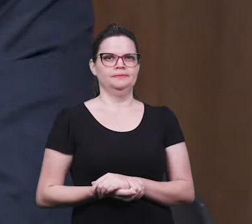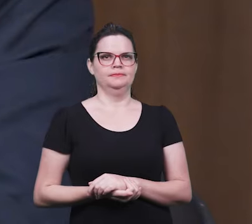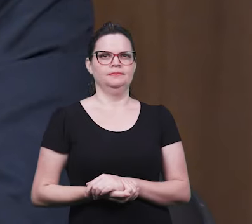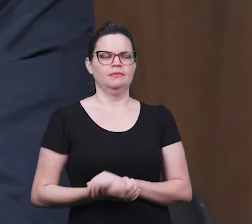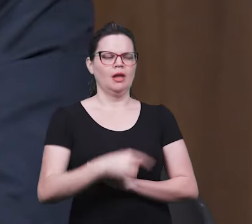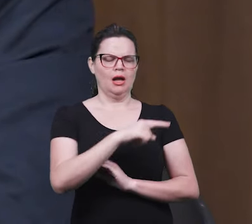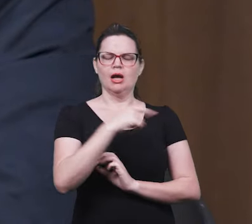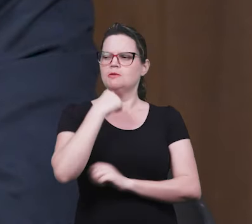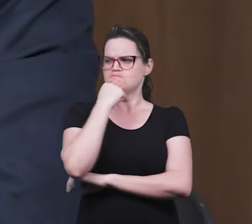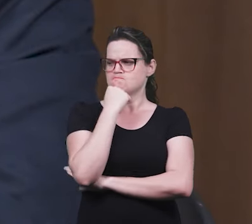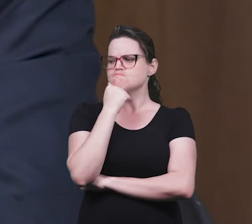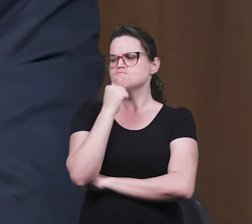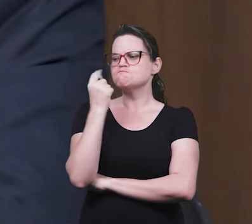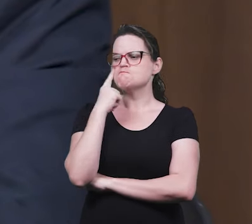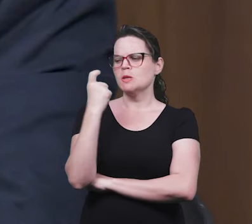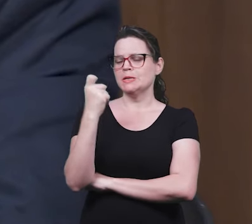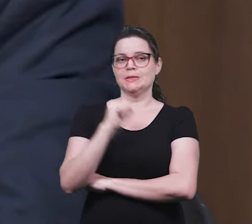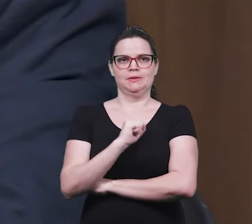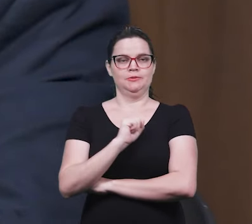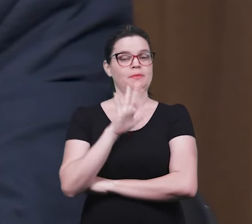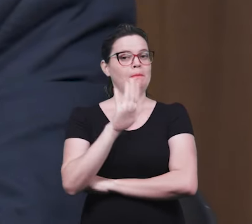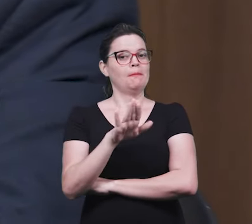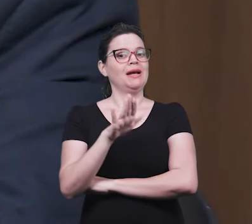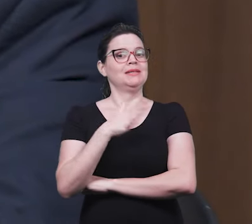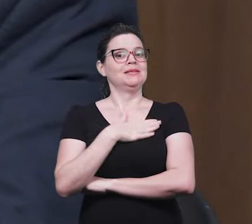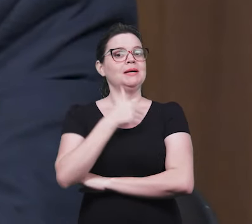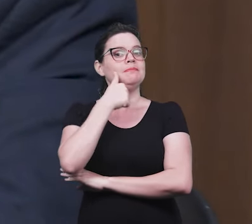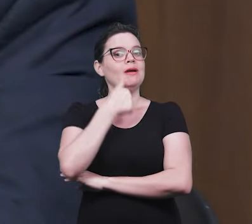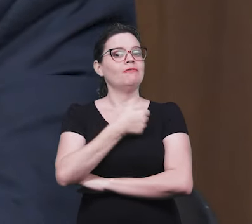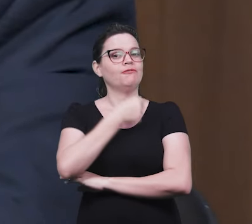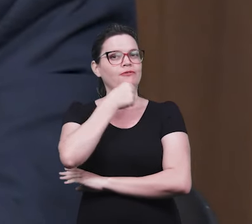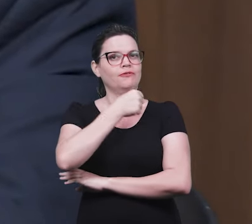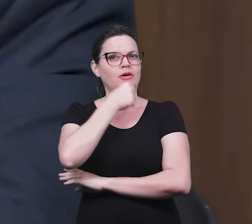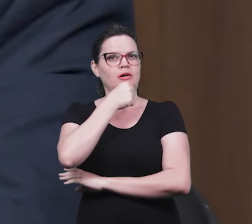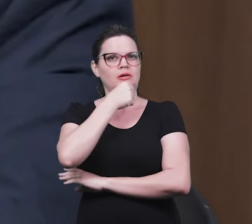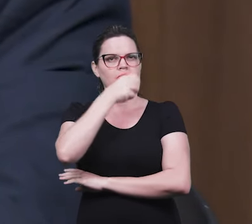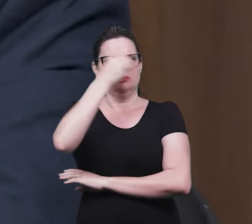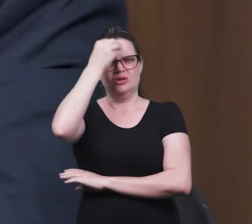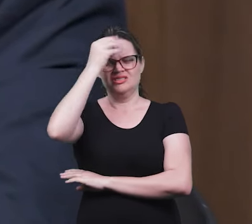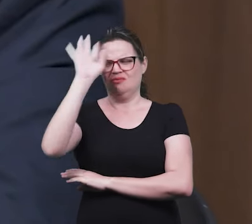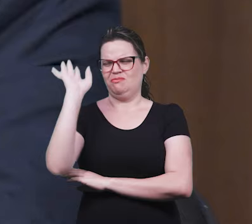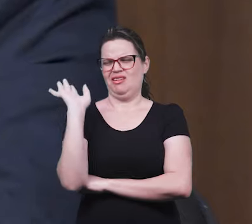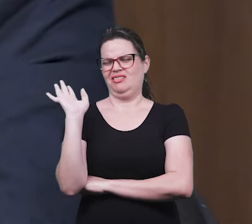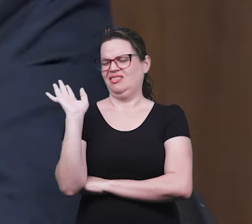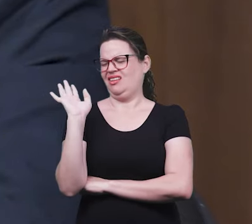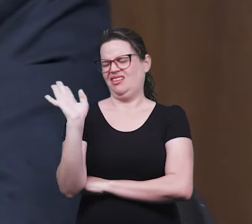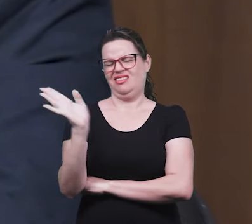achou aquilo interessante. Mas a minha avó, ela não queria nem saber, porque ela,